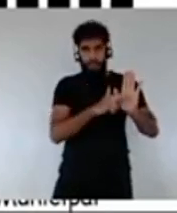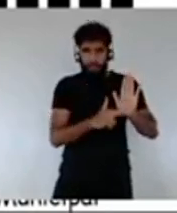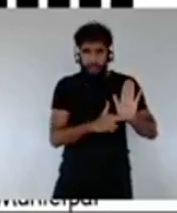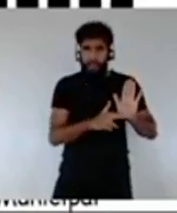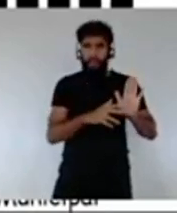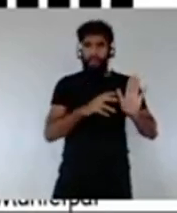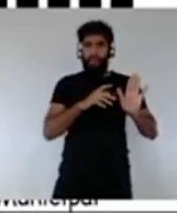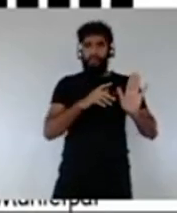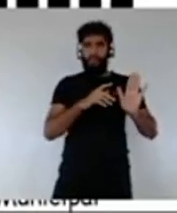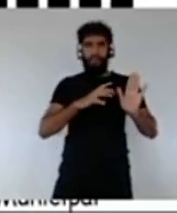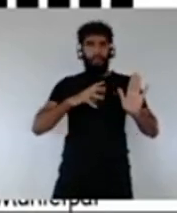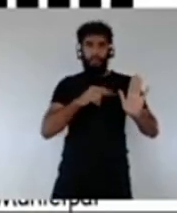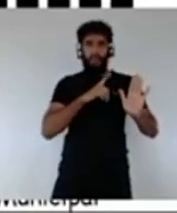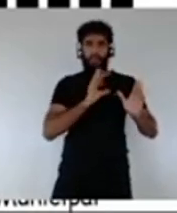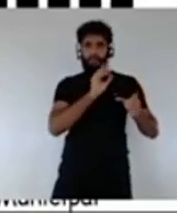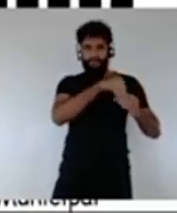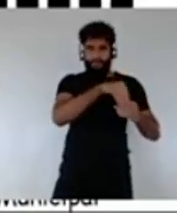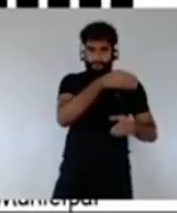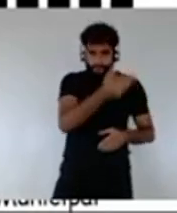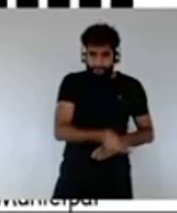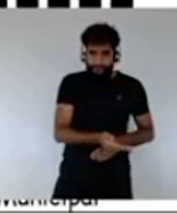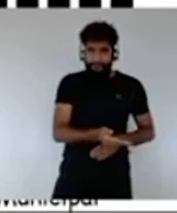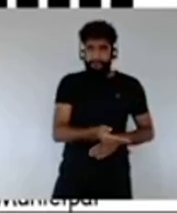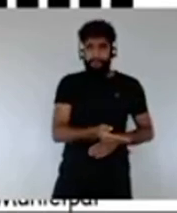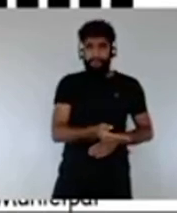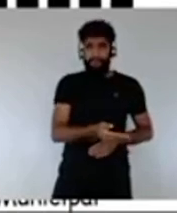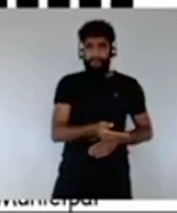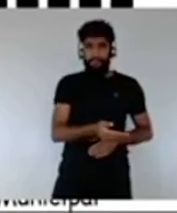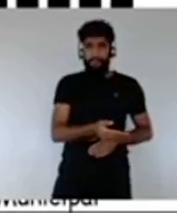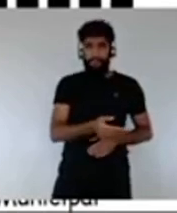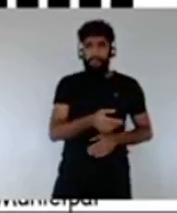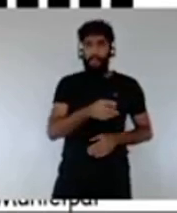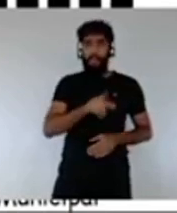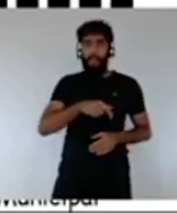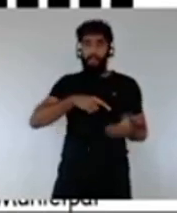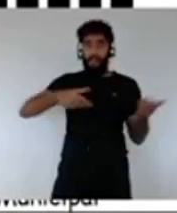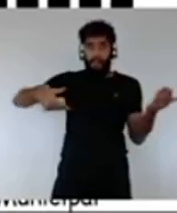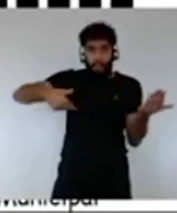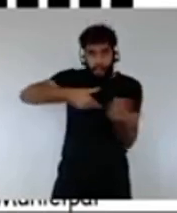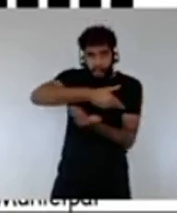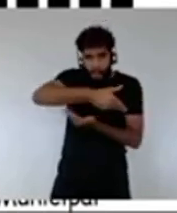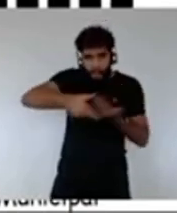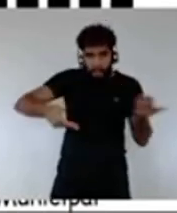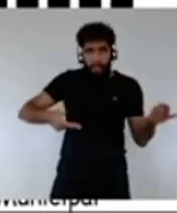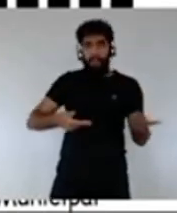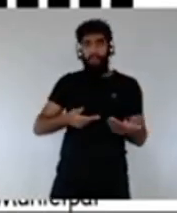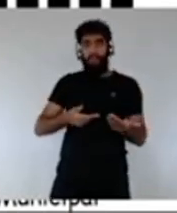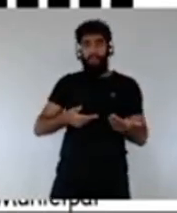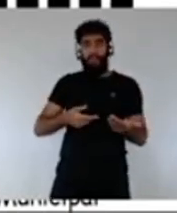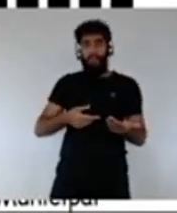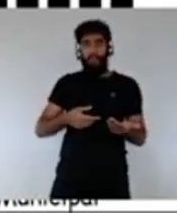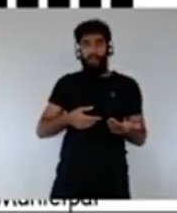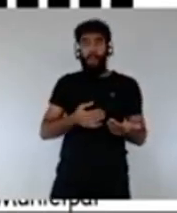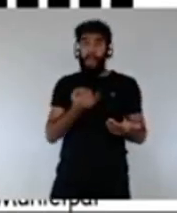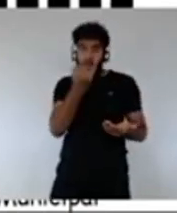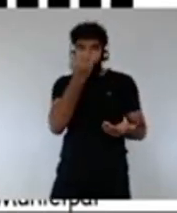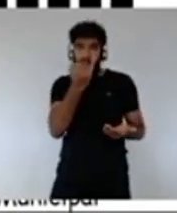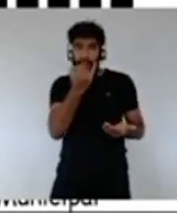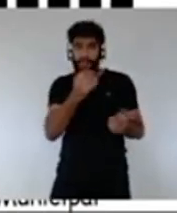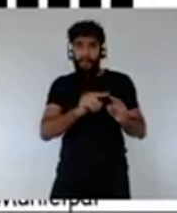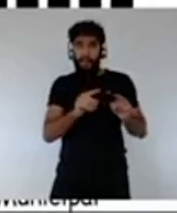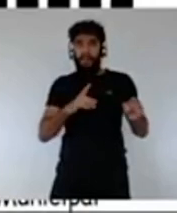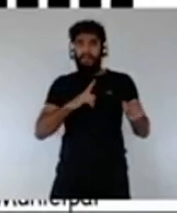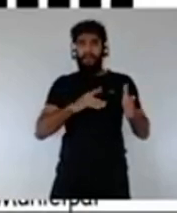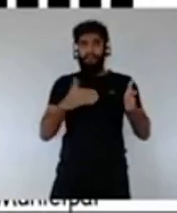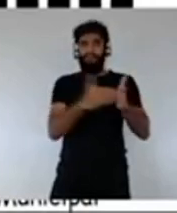ter aquilo. Então, assim, esse relacionamento com os gestores, muitas vezes é restrito a